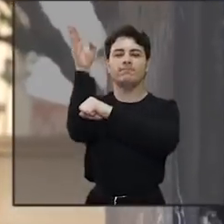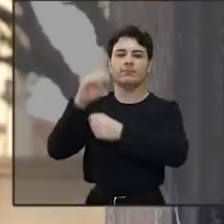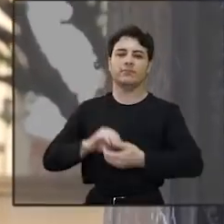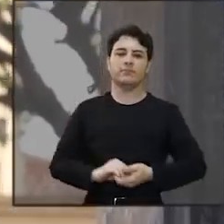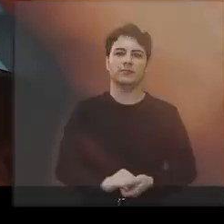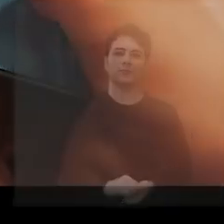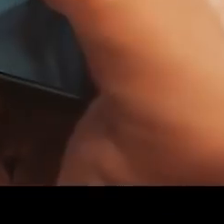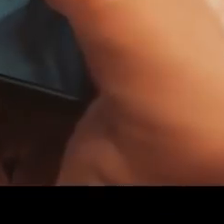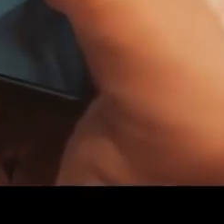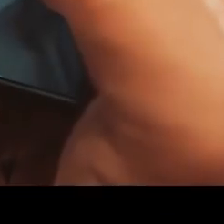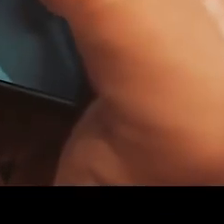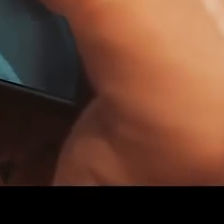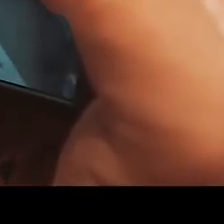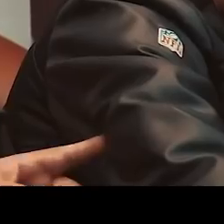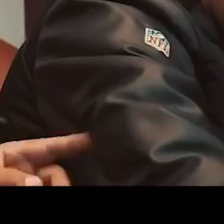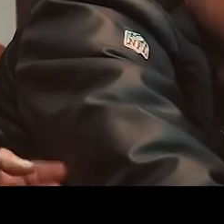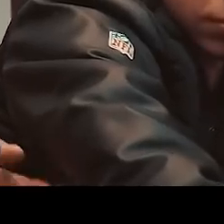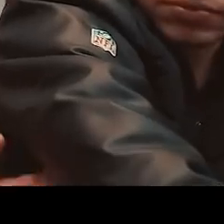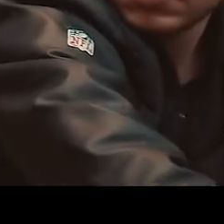cidade também.